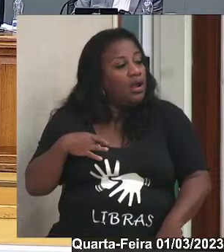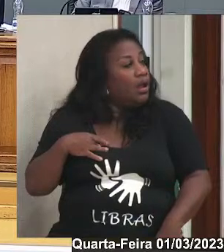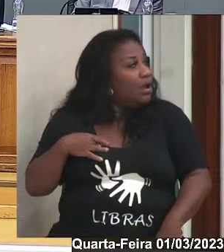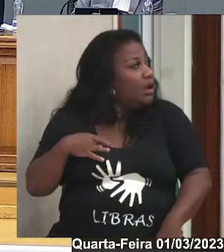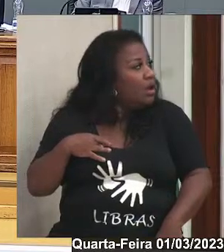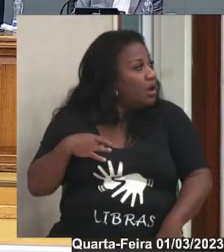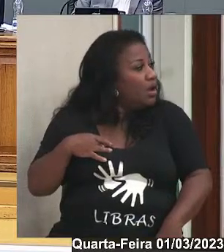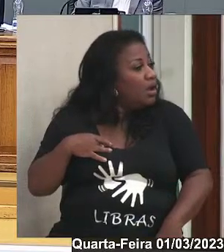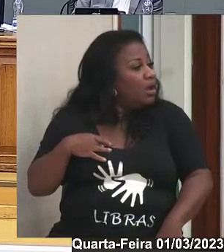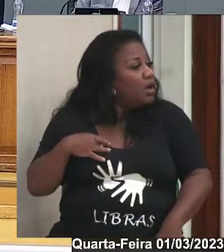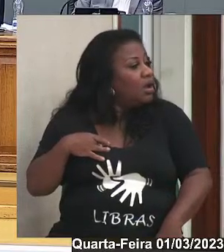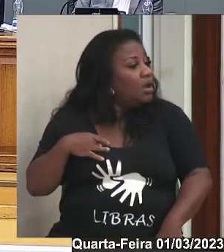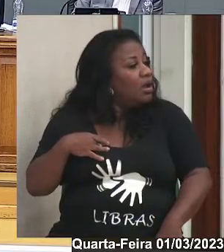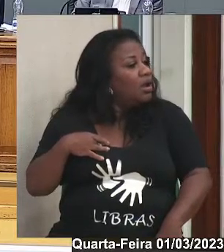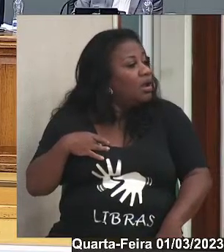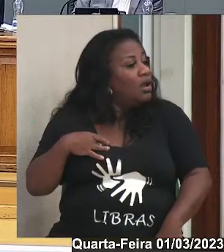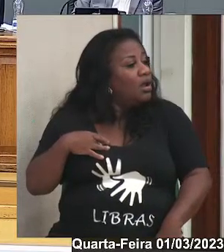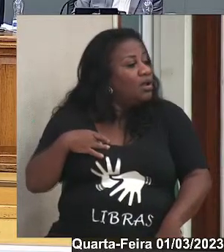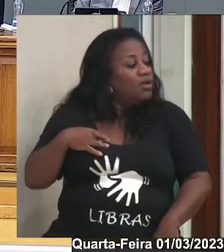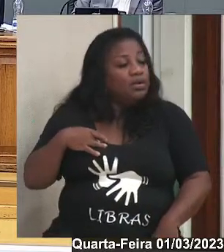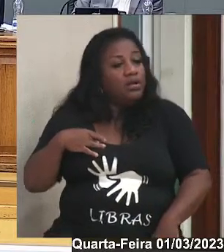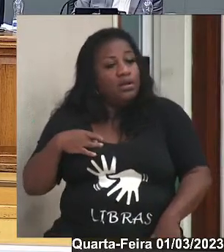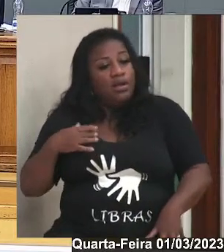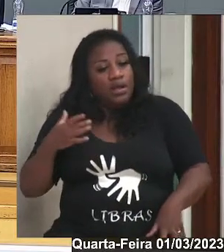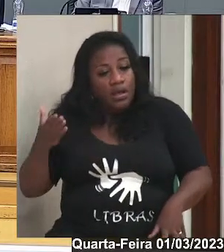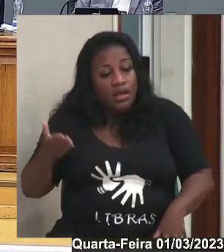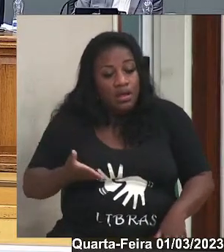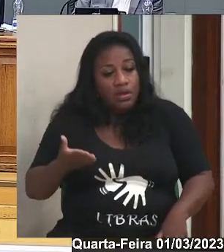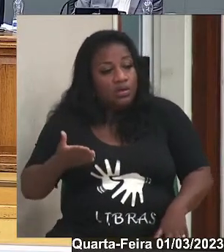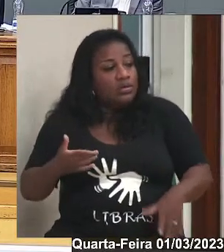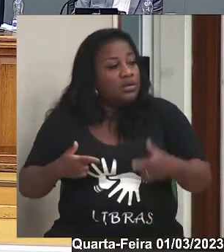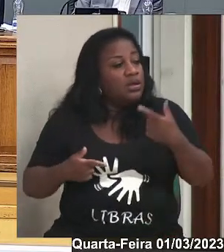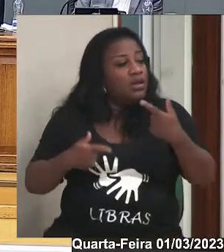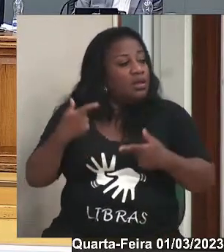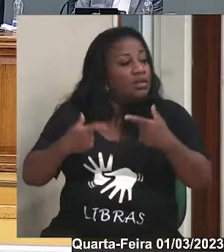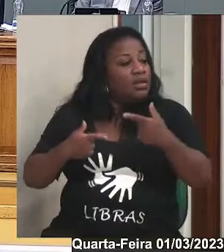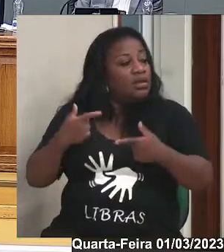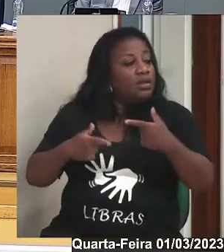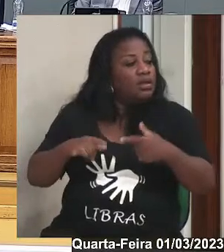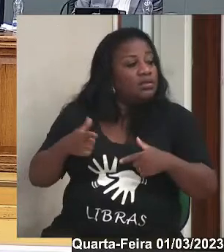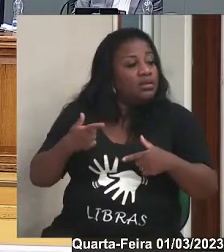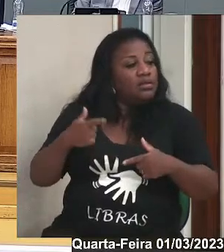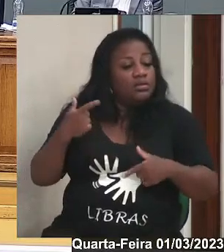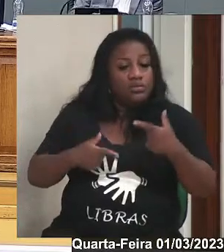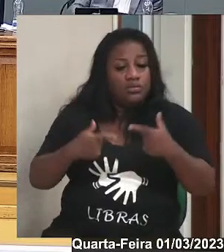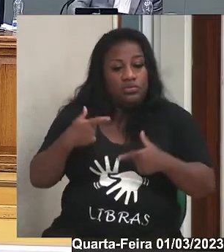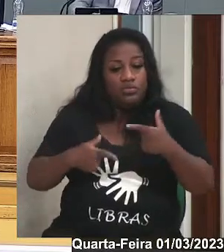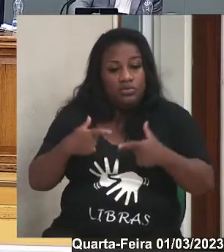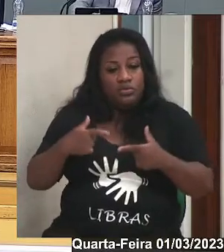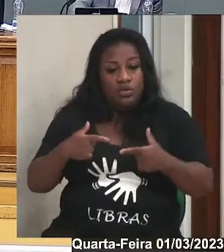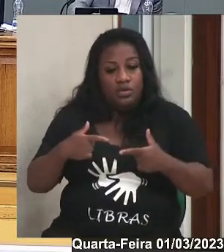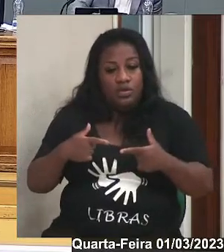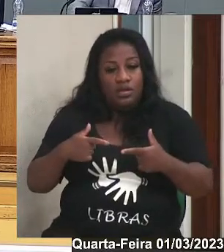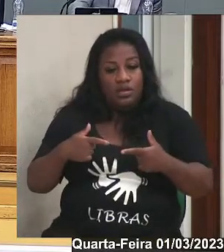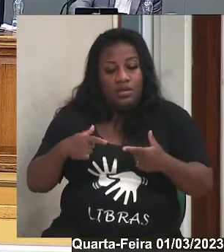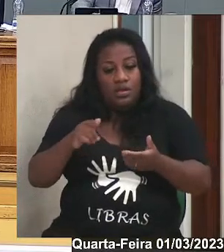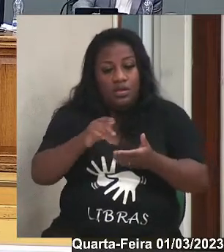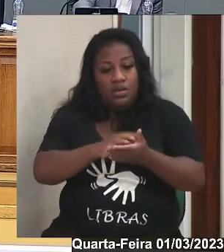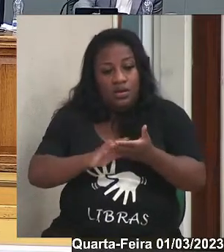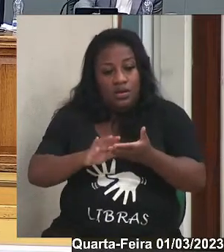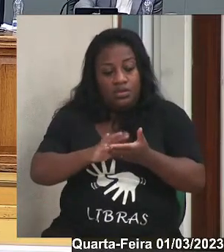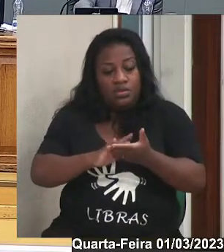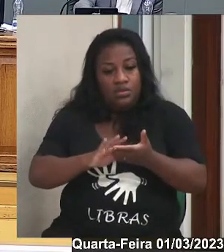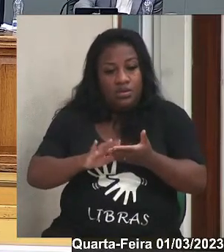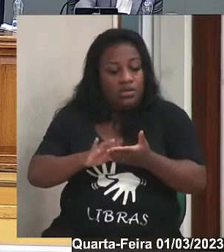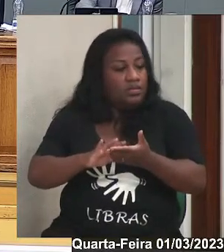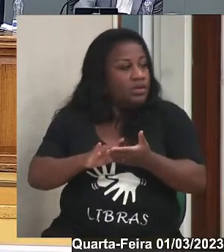A indicação número 36/2023 está em discussão. Não havendo discussão, vai à votação. Os vereadores podem computar o voto de